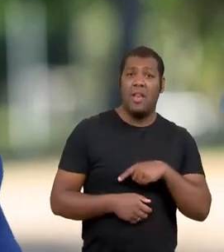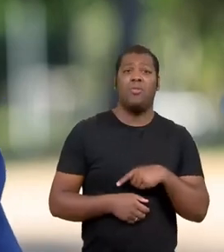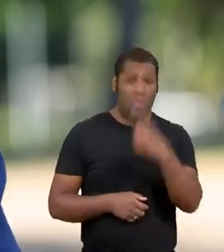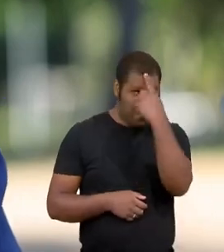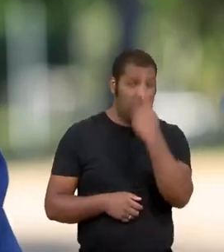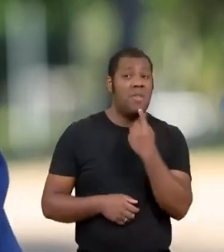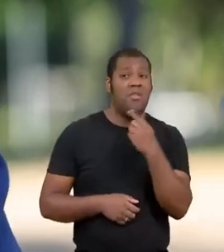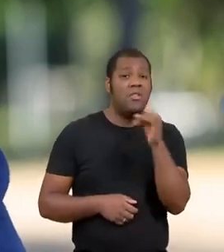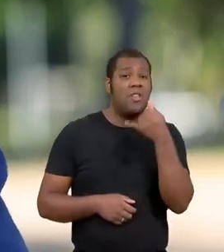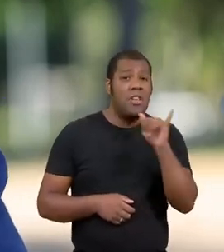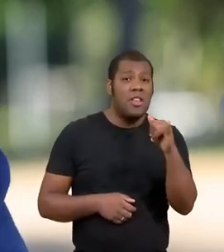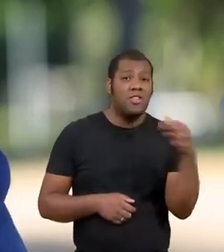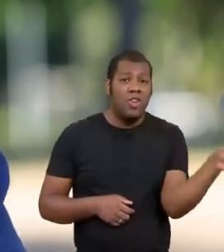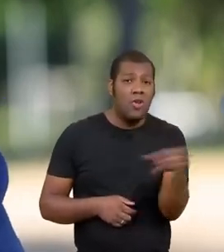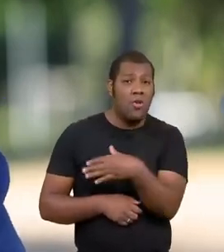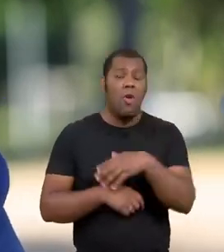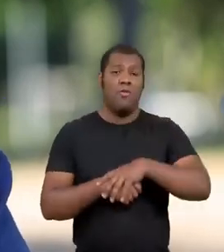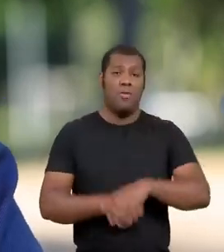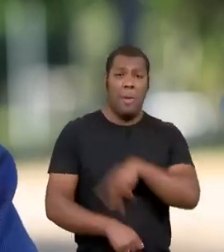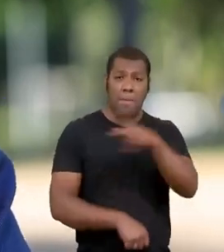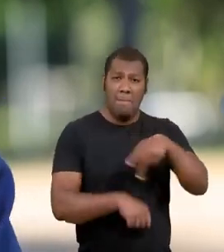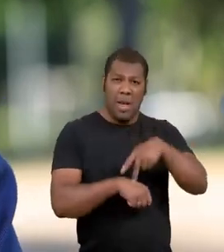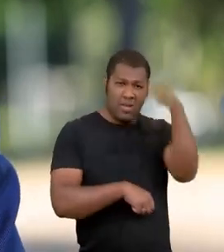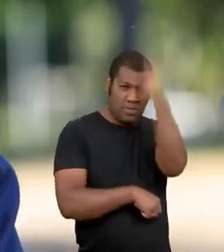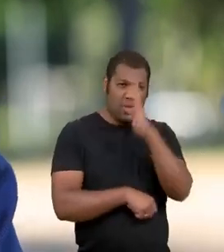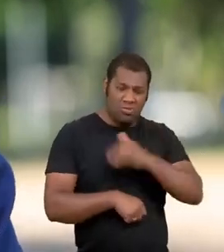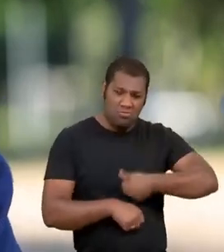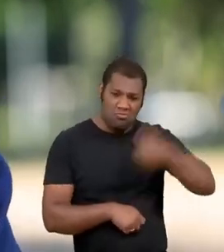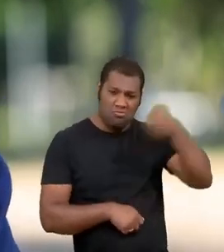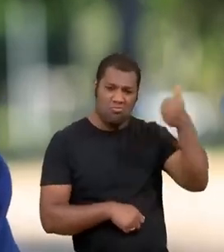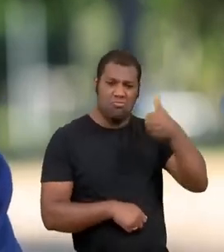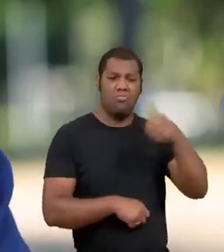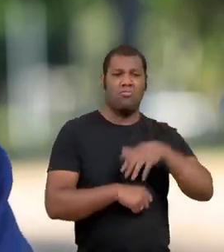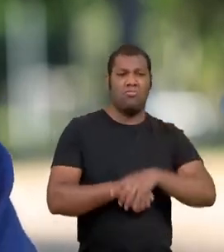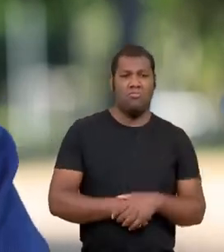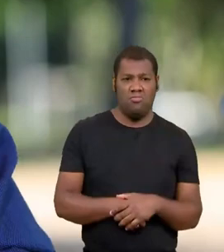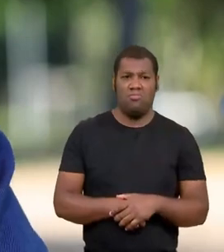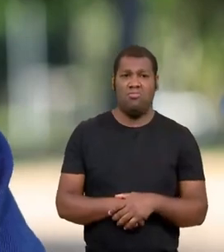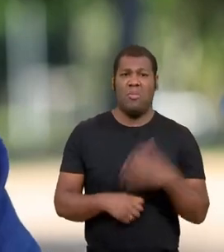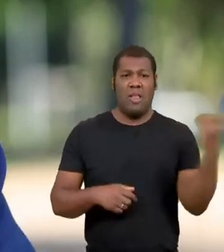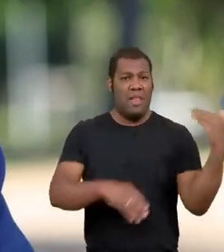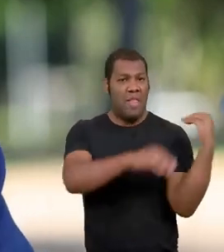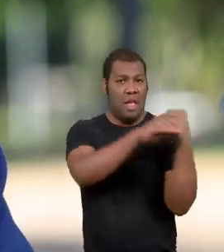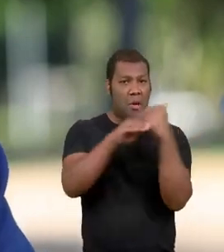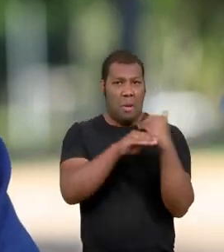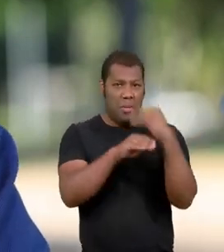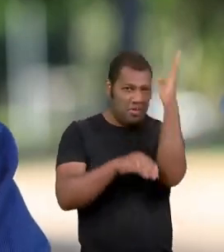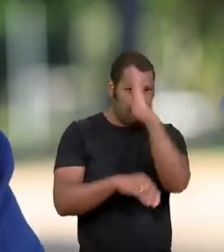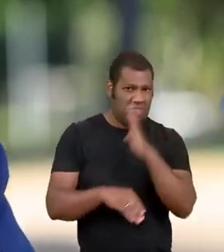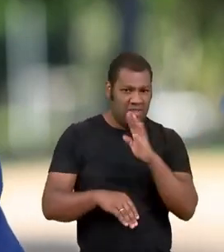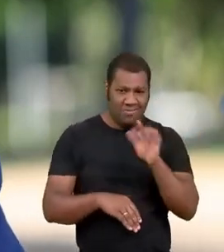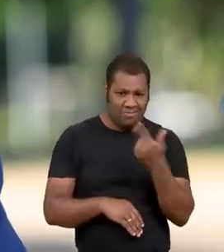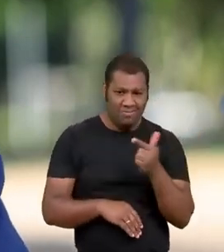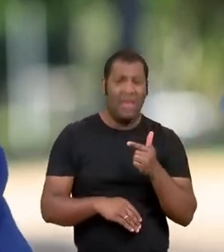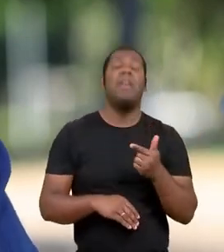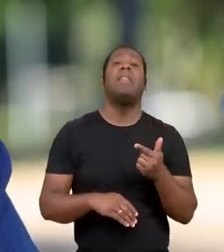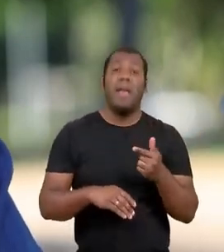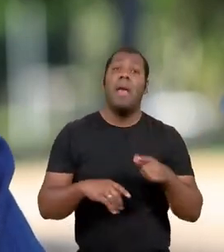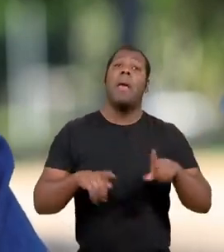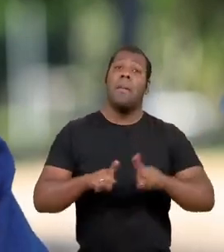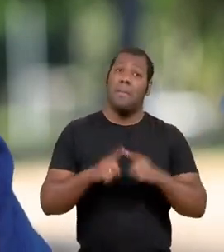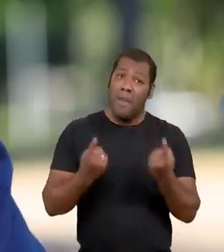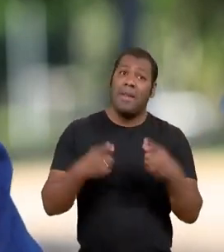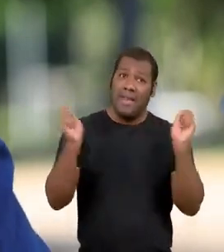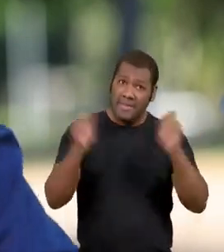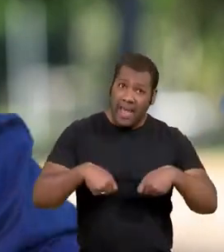já é o primeiro do mundo o Brasil não tem não tem ninguém que chegue perto do Brasil e nós poderemos melhorar e melhorar muito porque